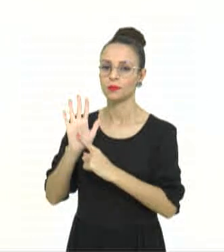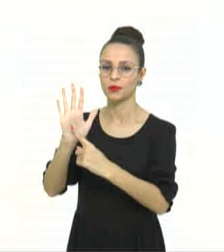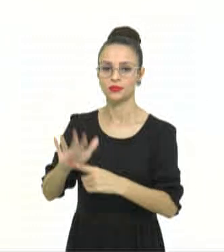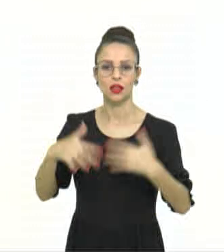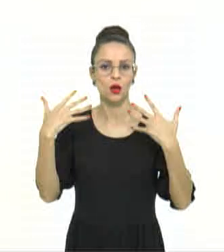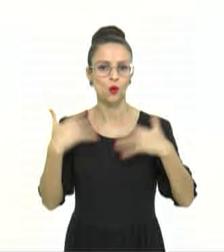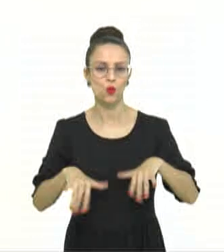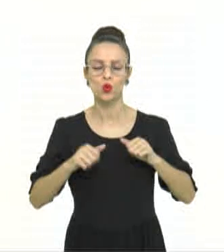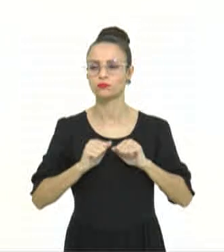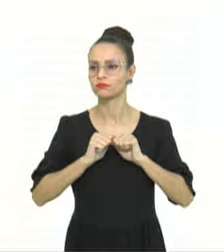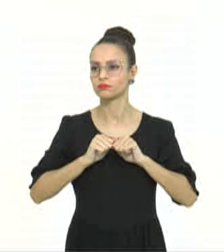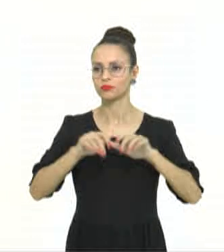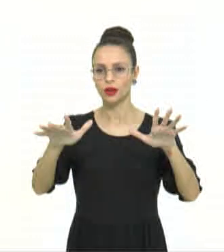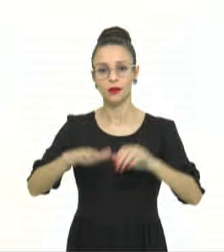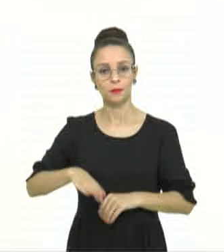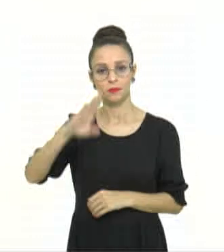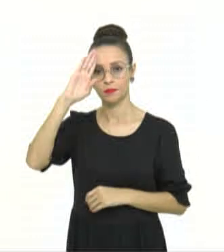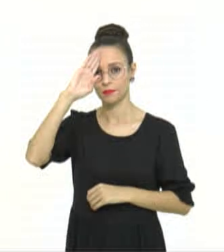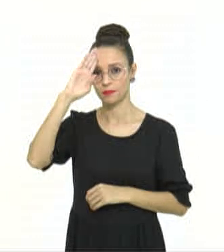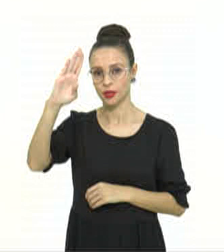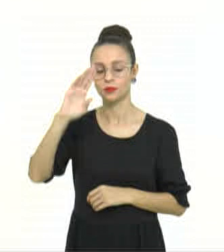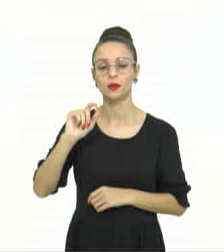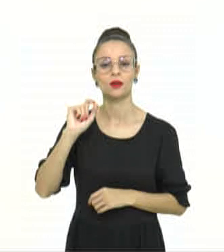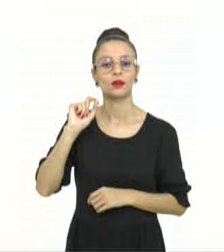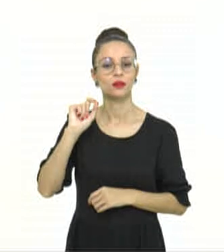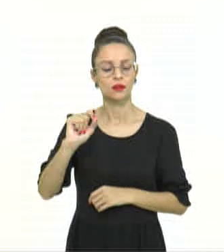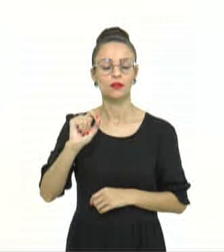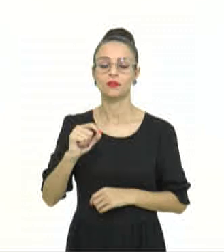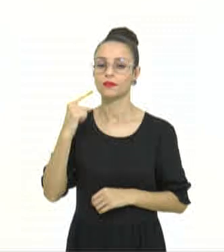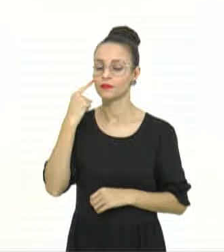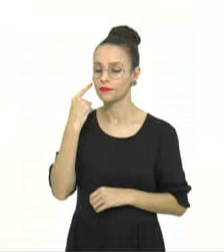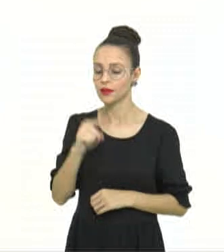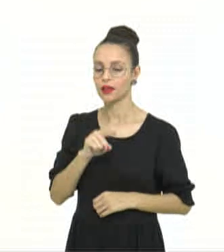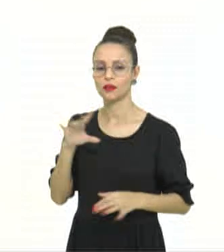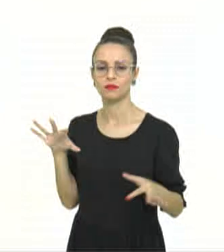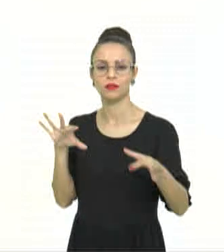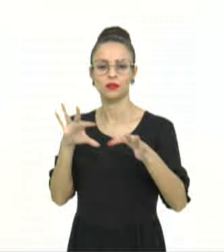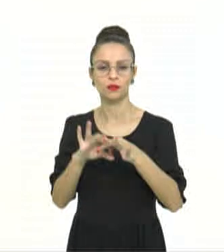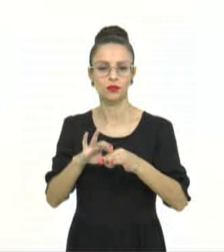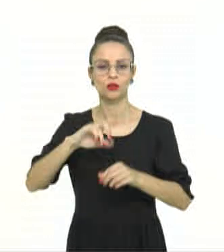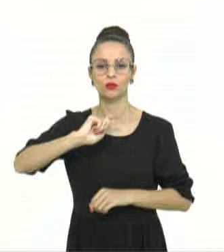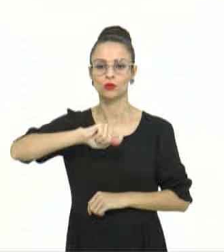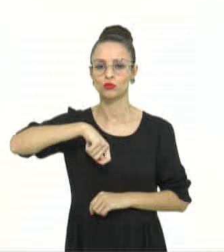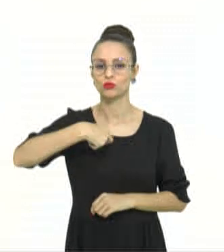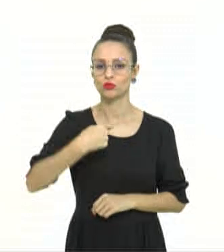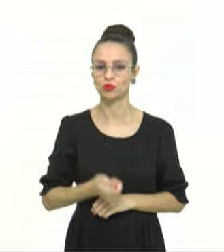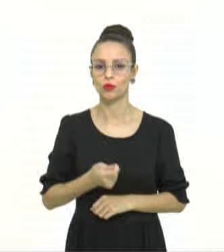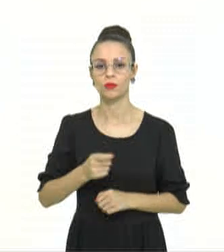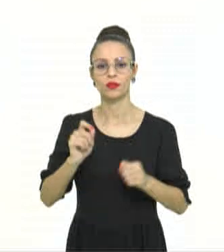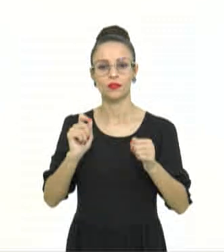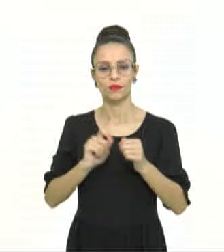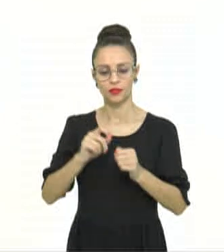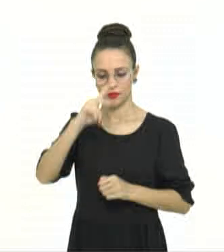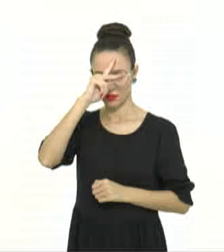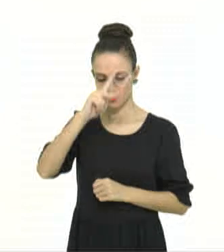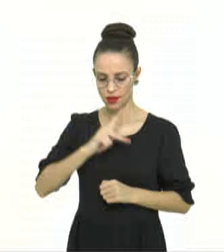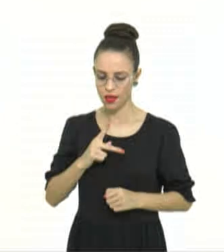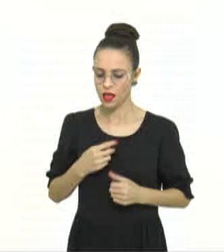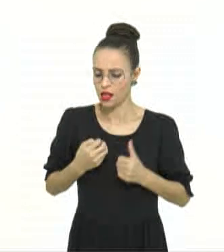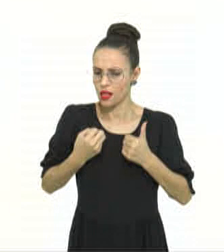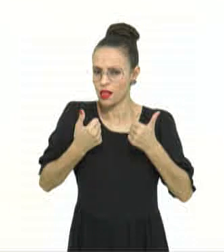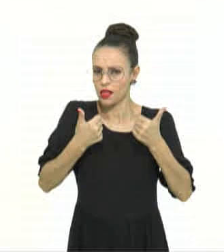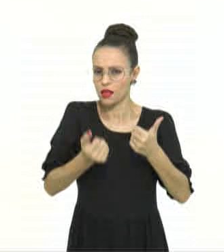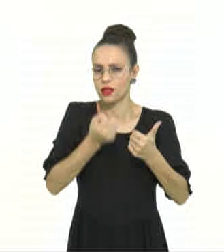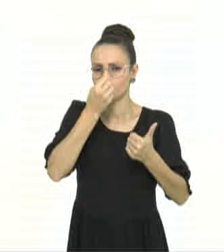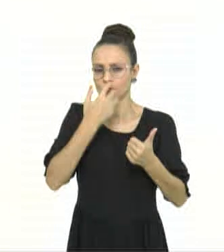repercussão, especialmente se considerada do ponto de vista da realização pessoal.